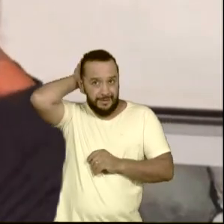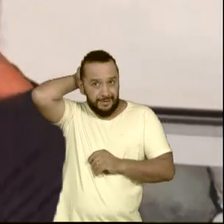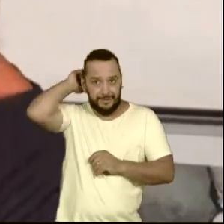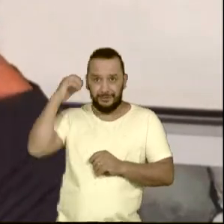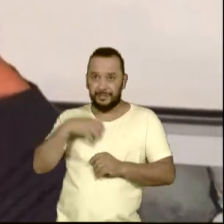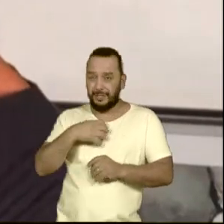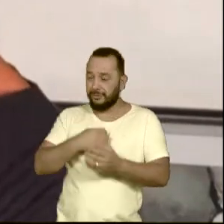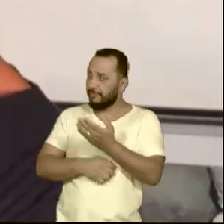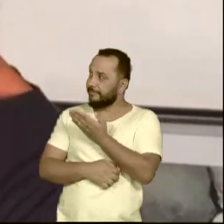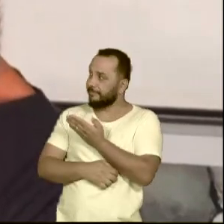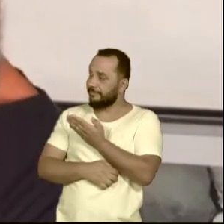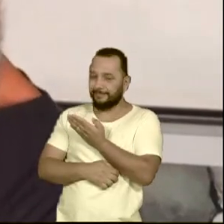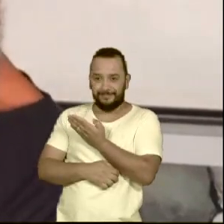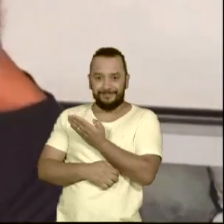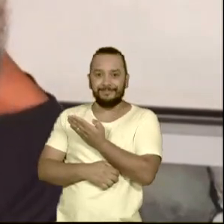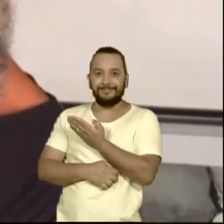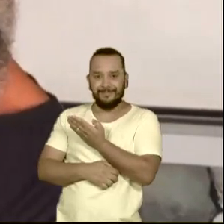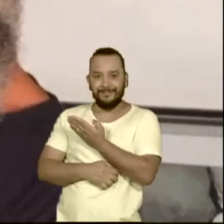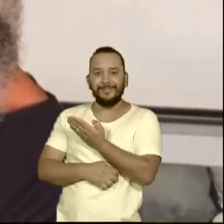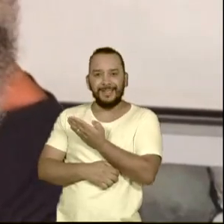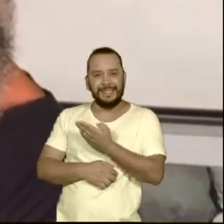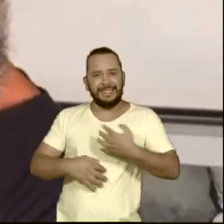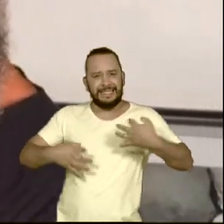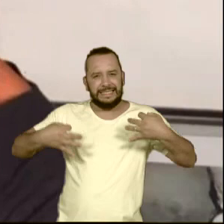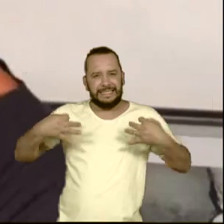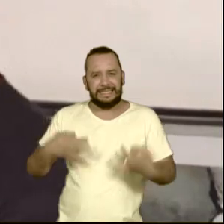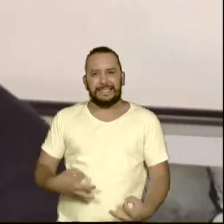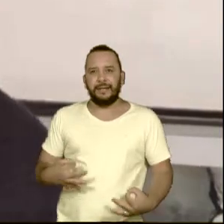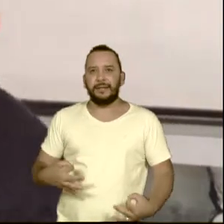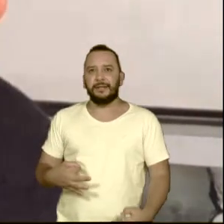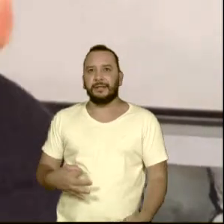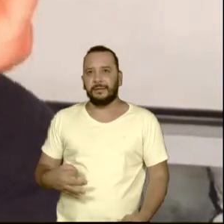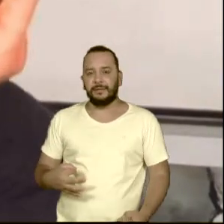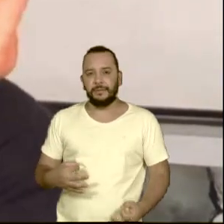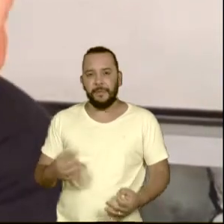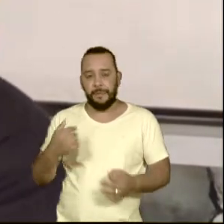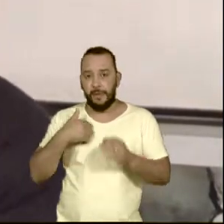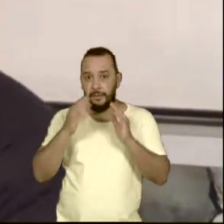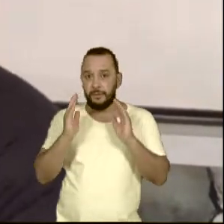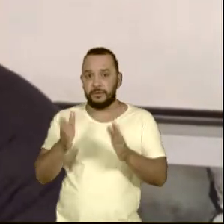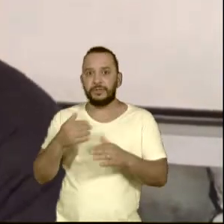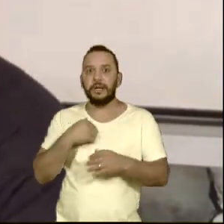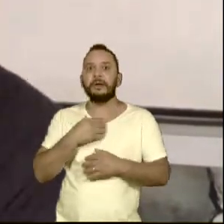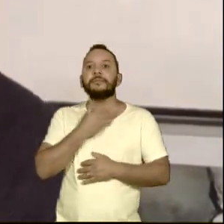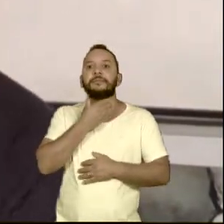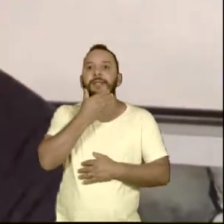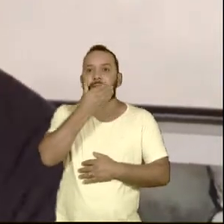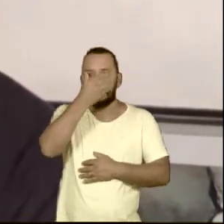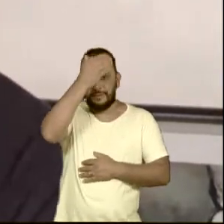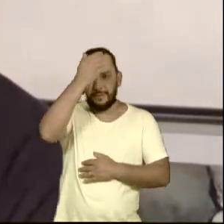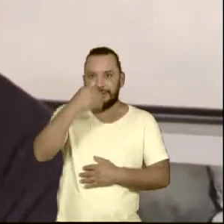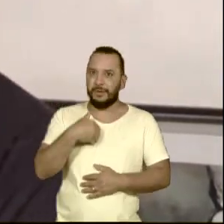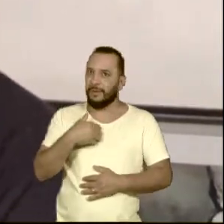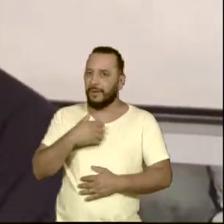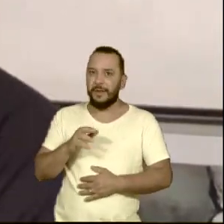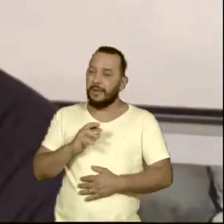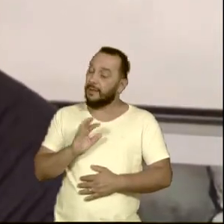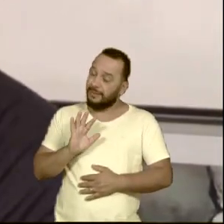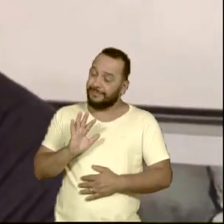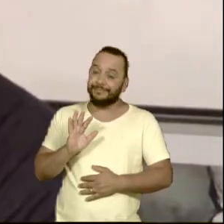ficar o mais reto possível o pescocinho dele. Não bastasse tudo isso.